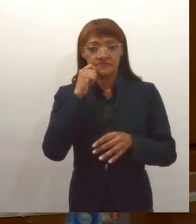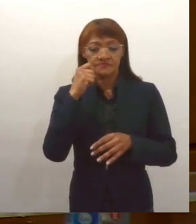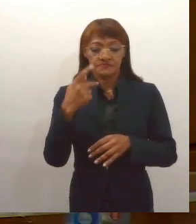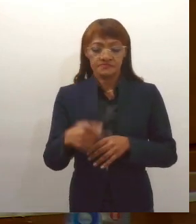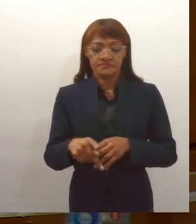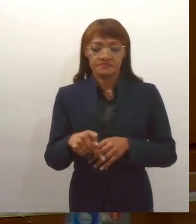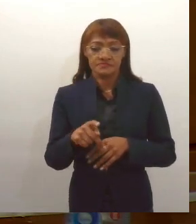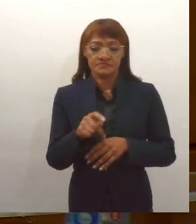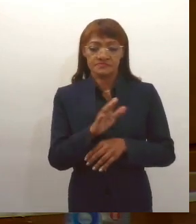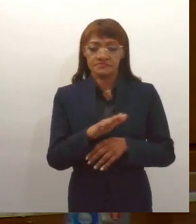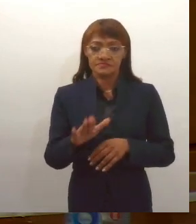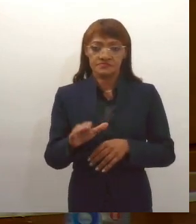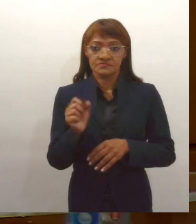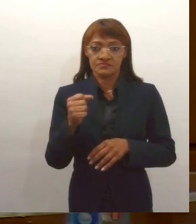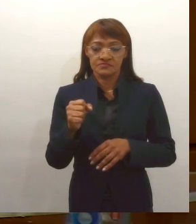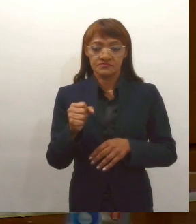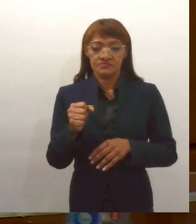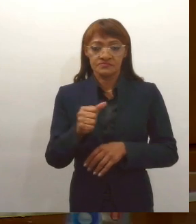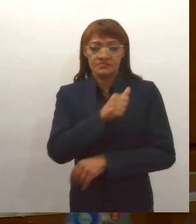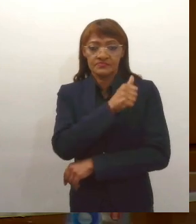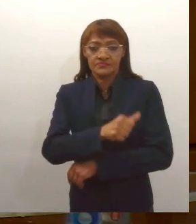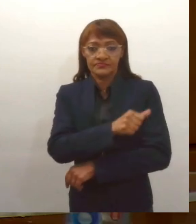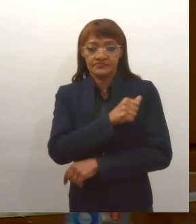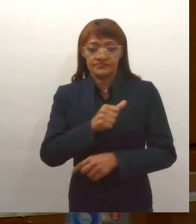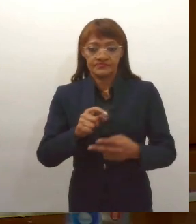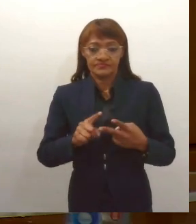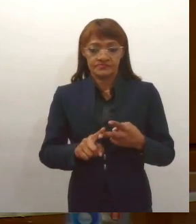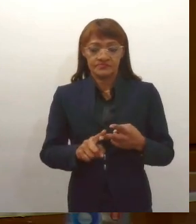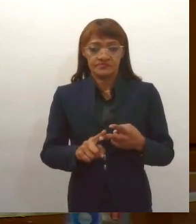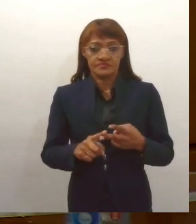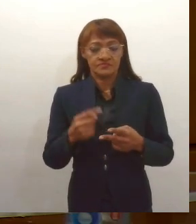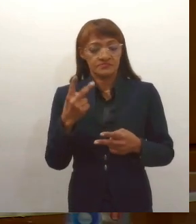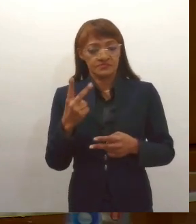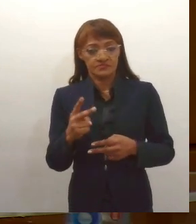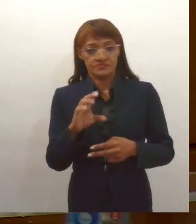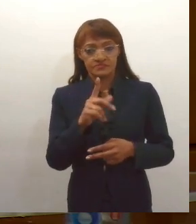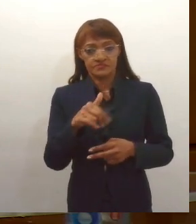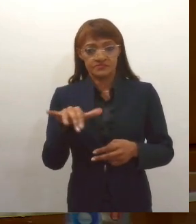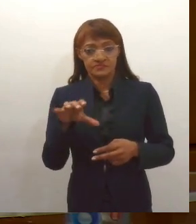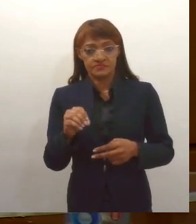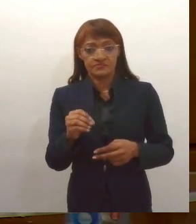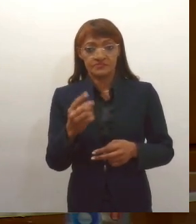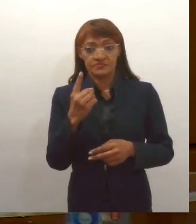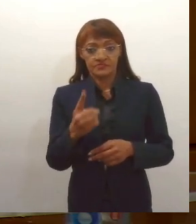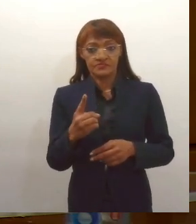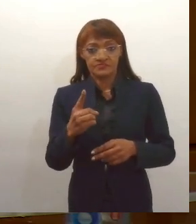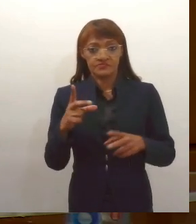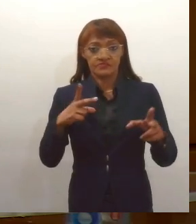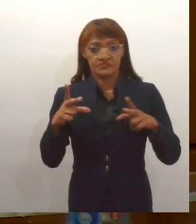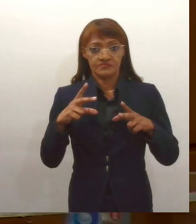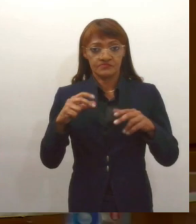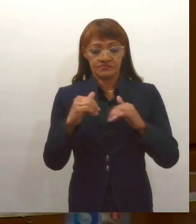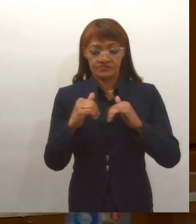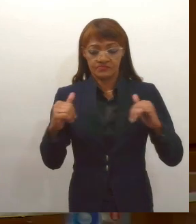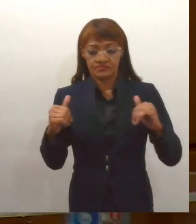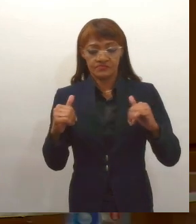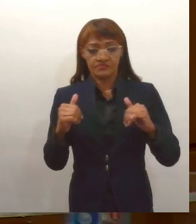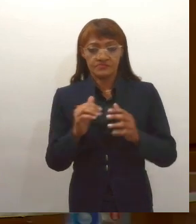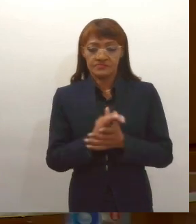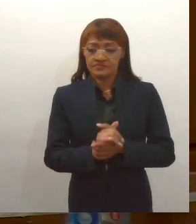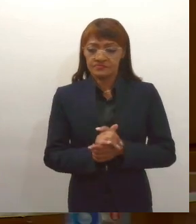semicríticos e um isolamento o governador ressaltou que a ampliação de